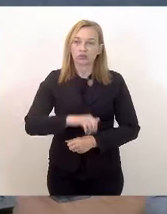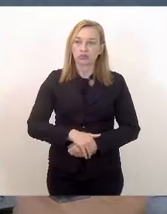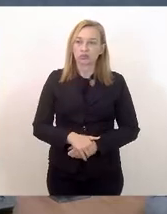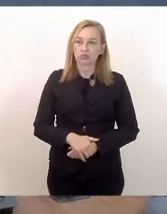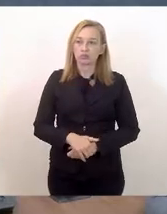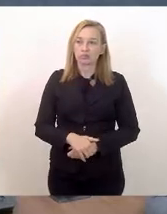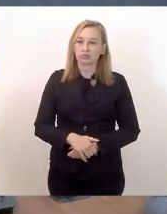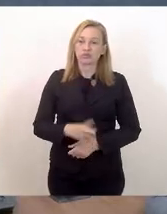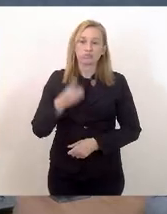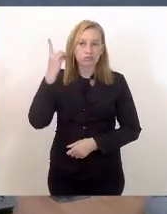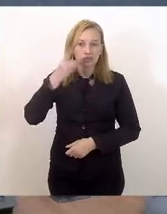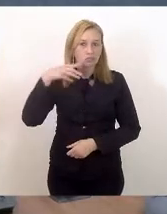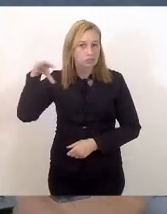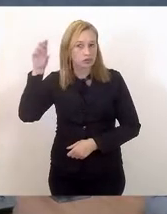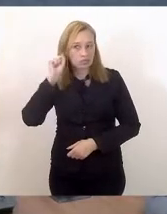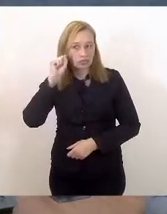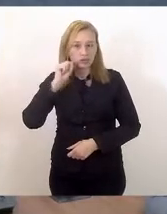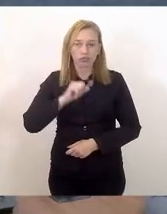Deputado Mink.